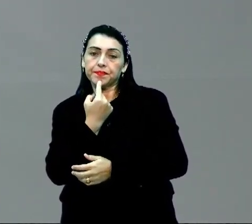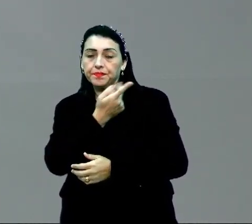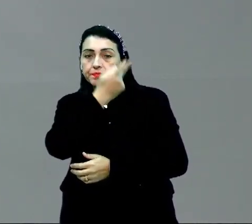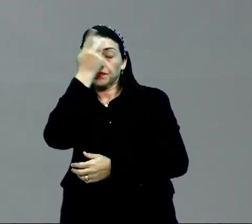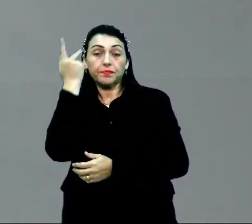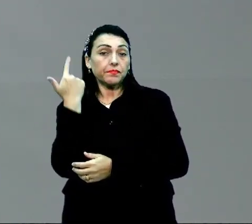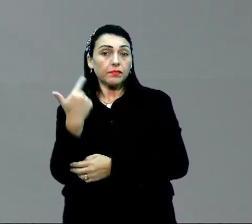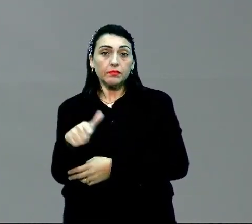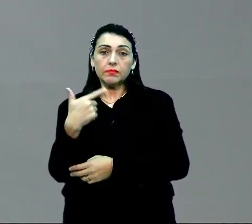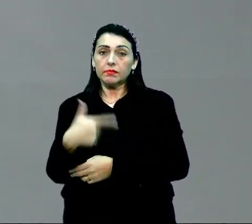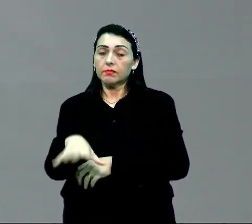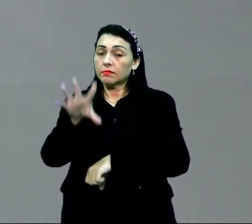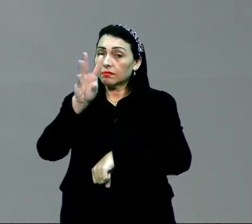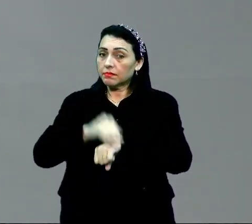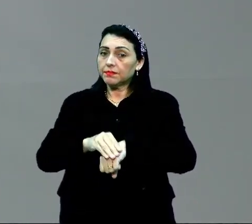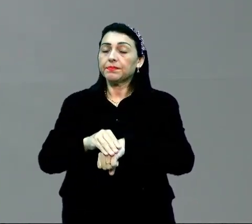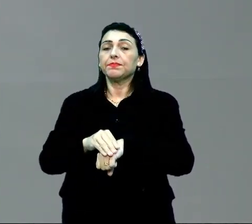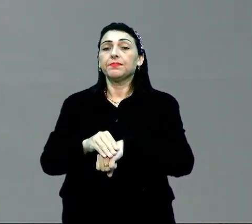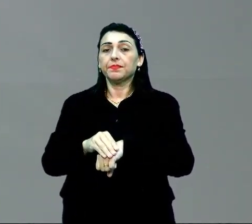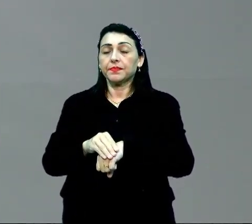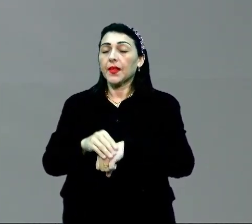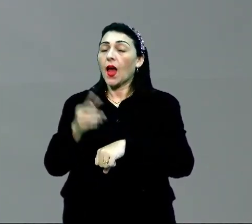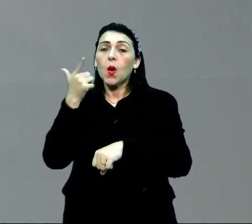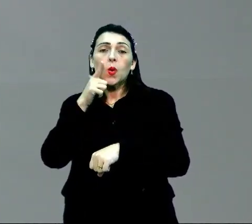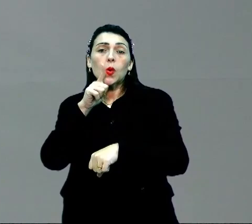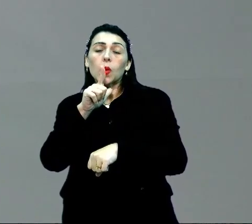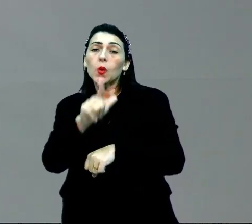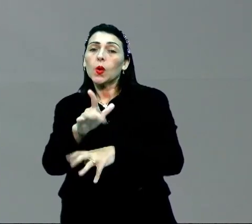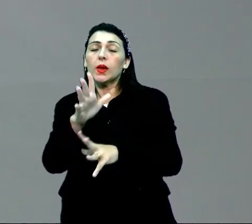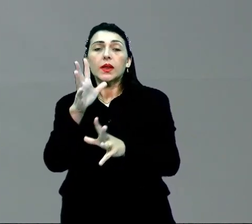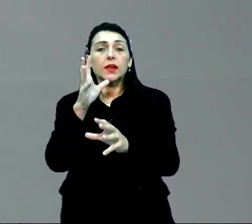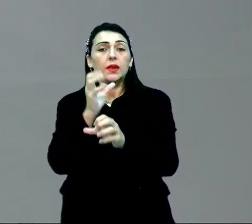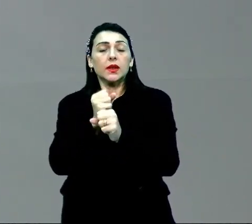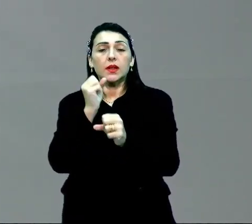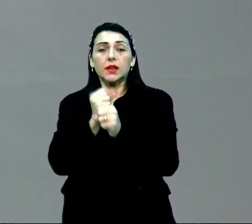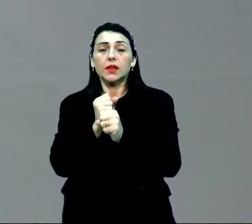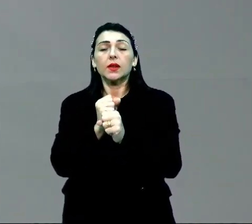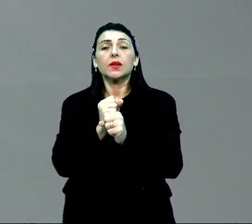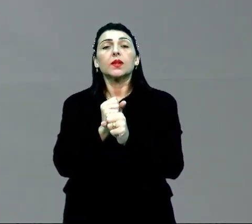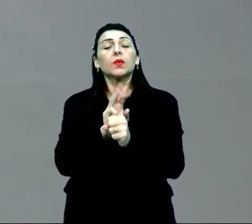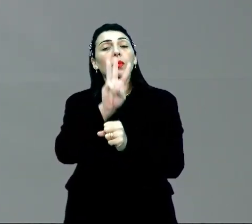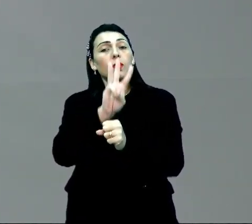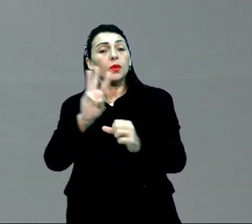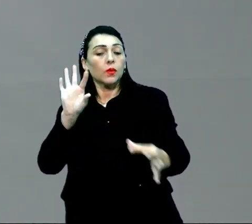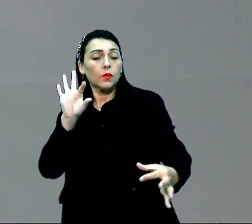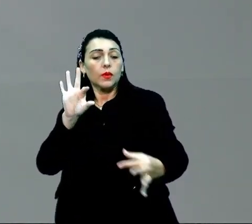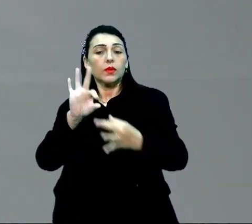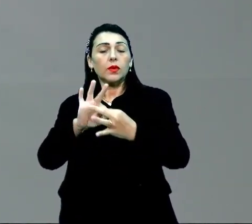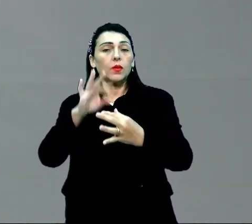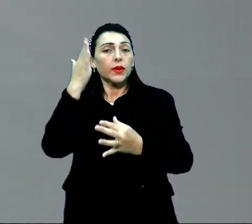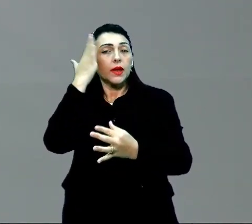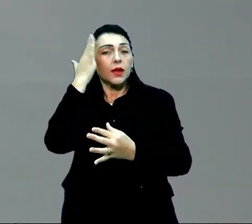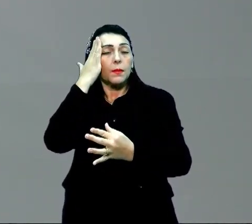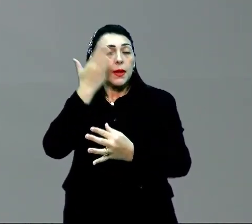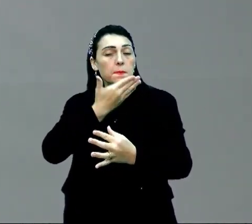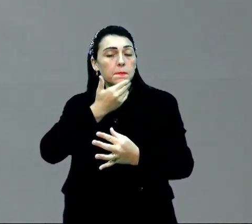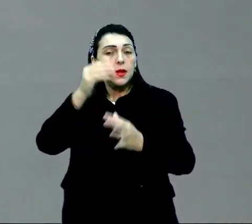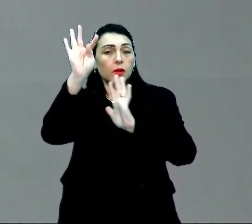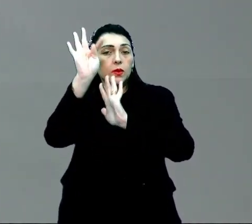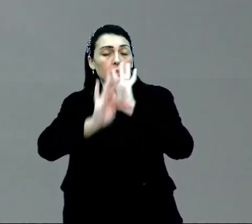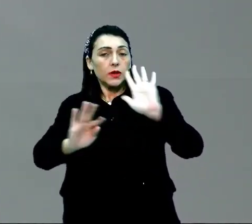pessoas não tinham muito conhecimento nessa área, não conseguiram, por exemplo, fazer um link, né, uma conexão, uma interpretação legal dos